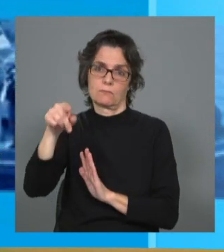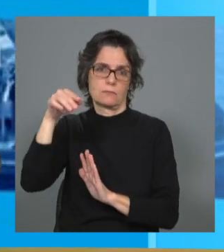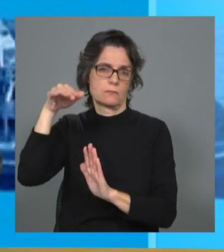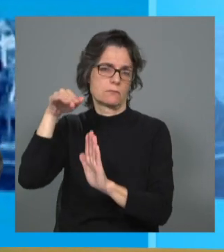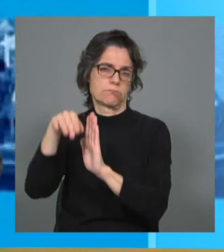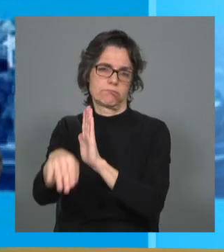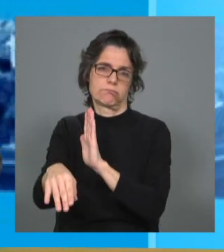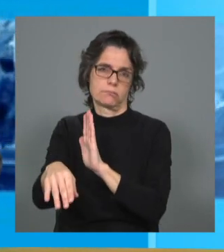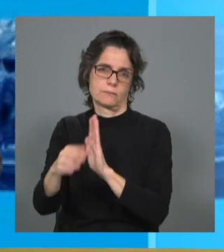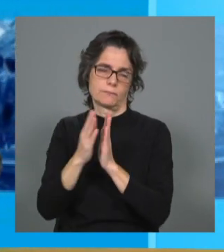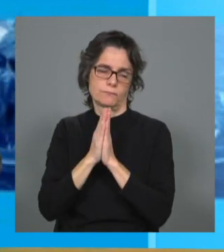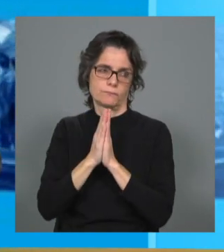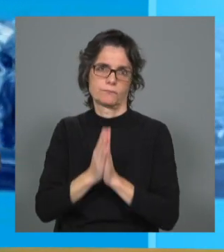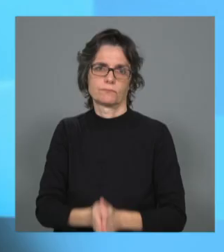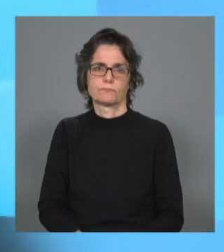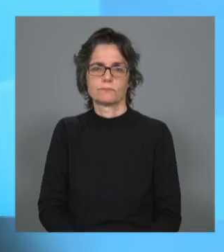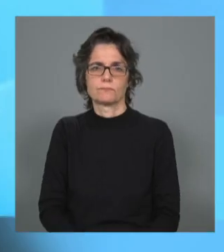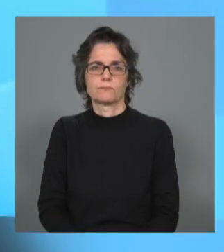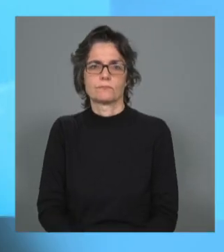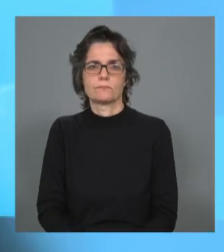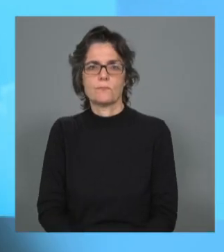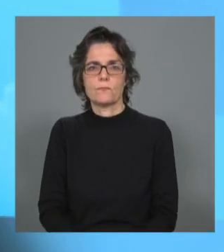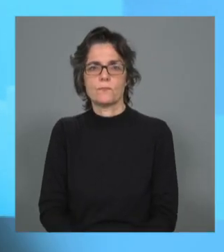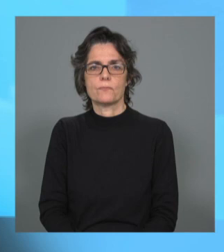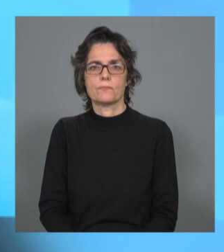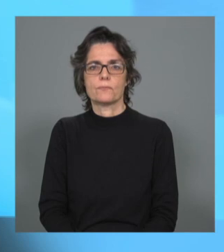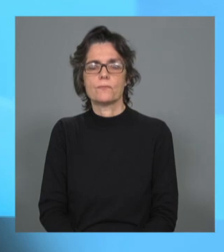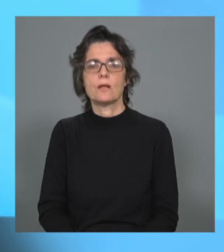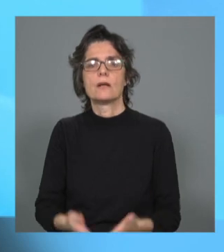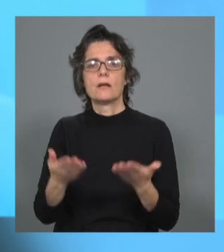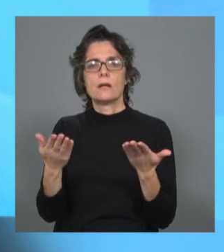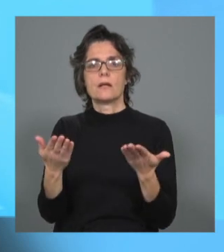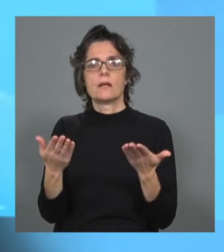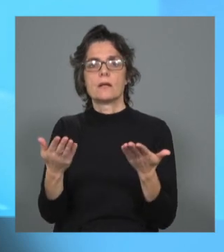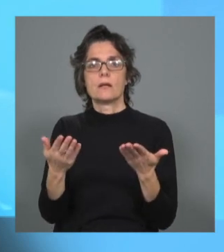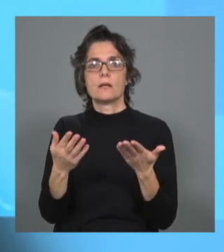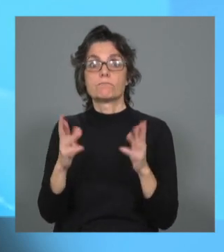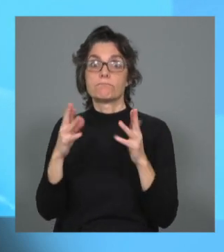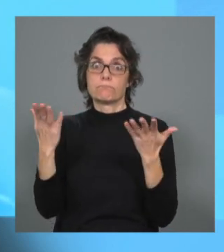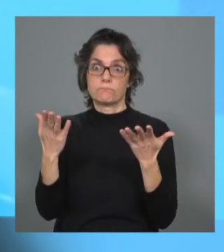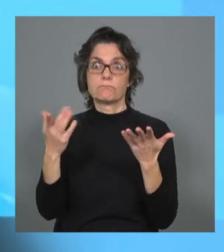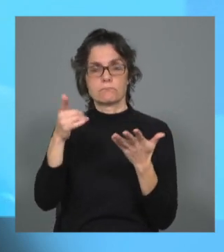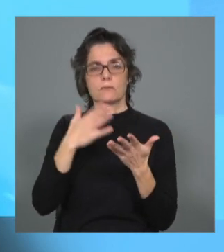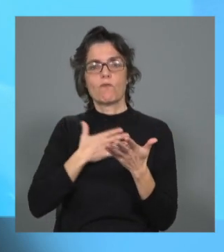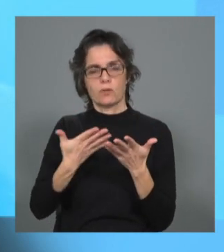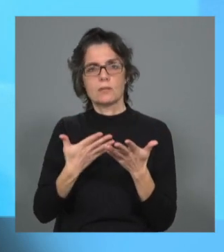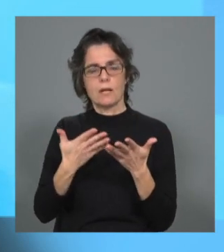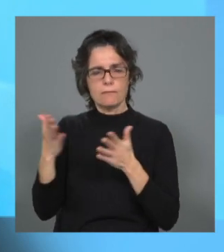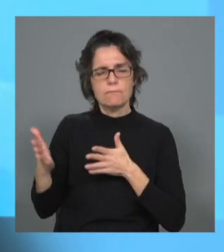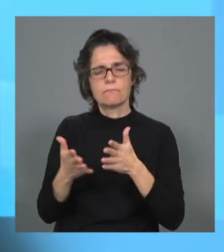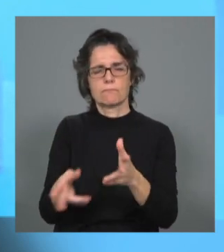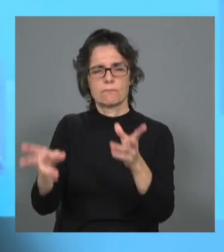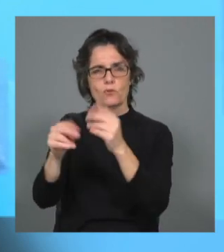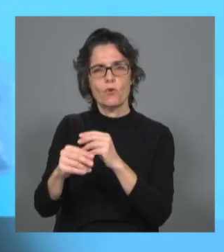e oxalá assim não seja. Mas certamente terão eles também capacidade e vontade de criarem caminhos novos na